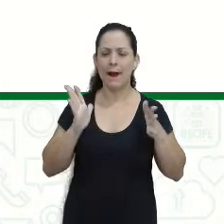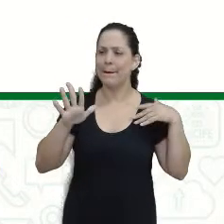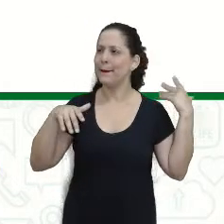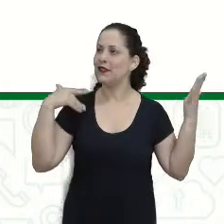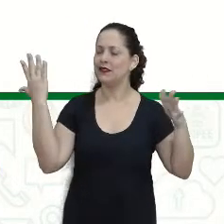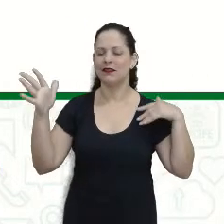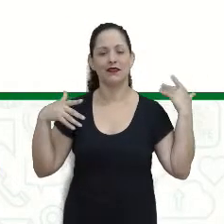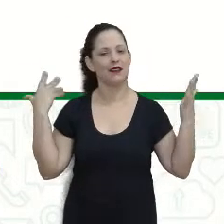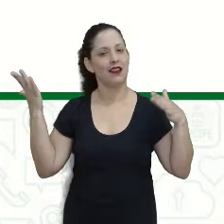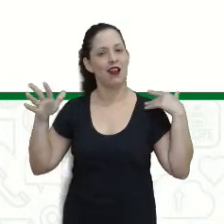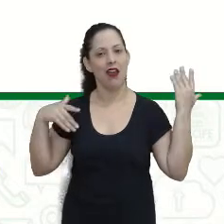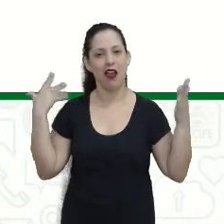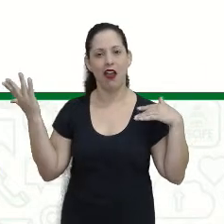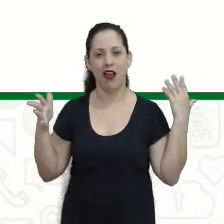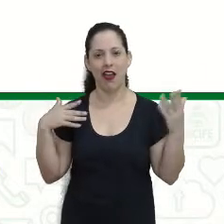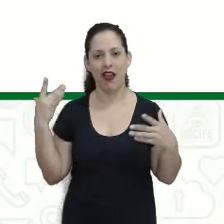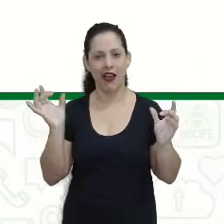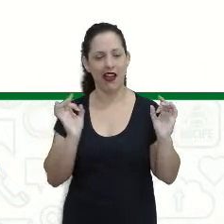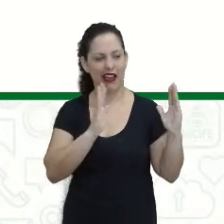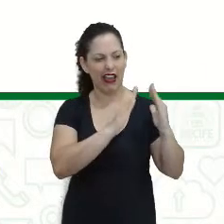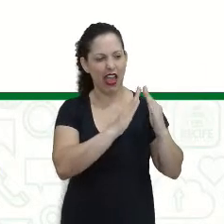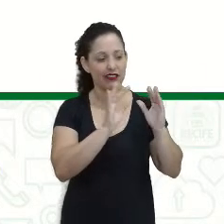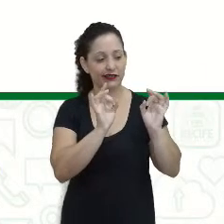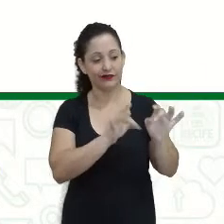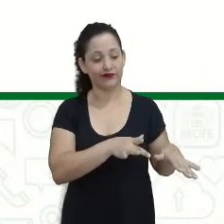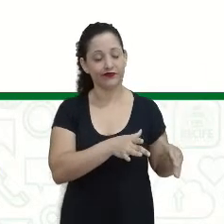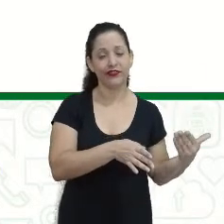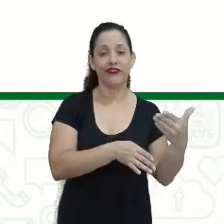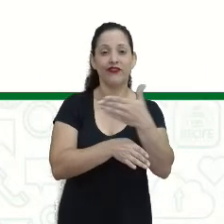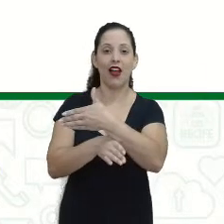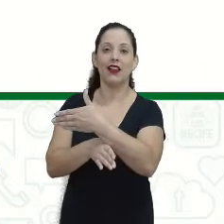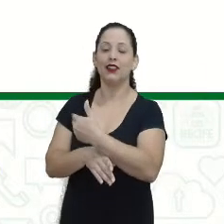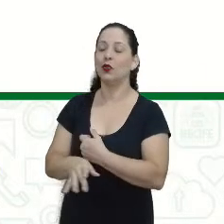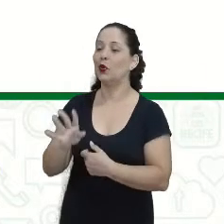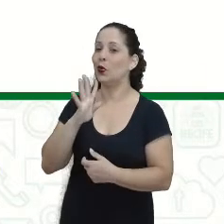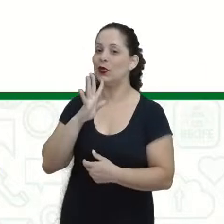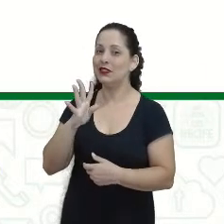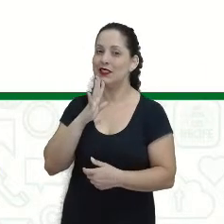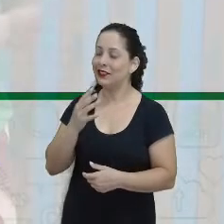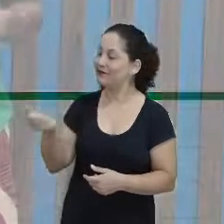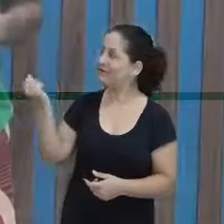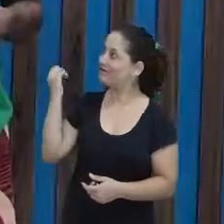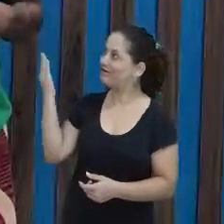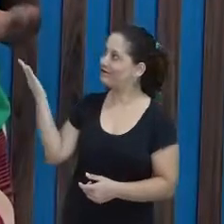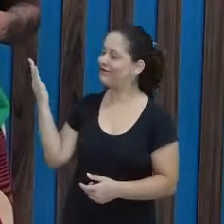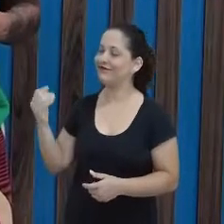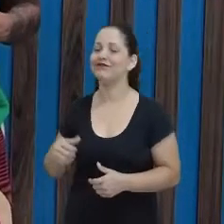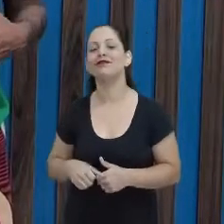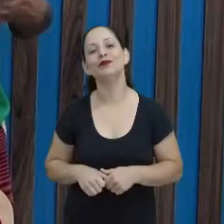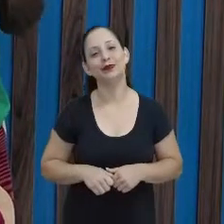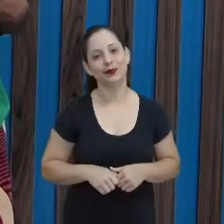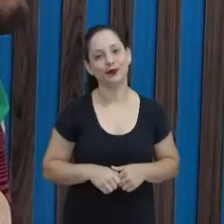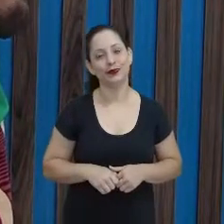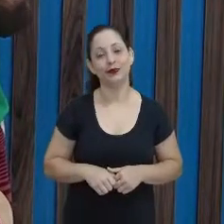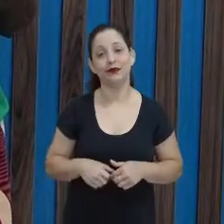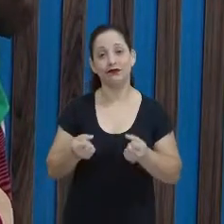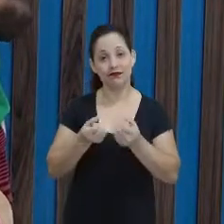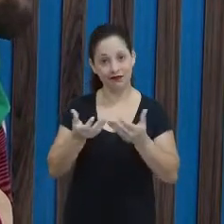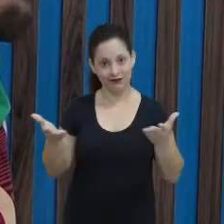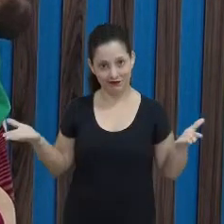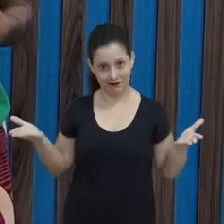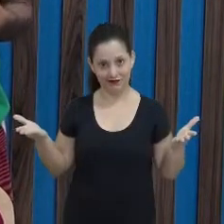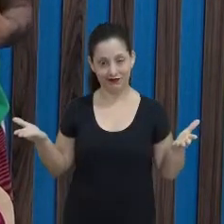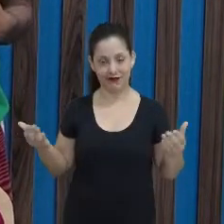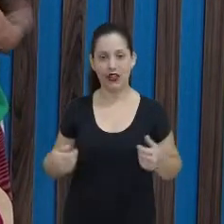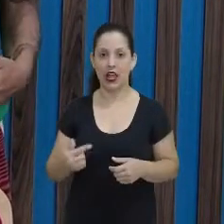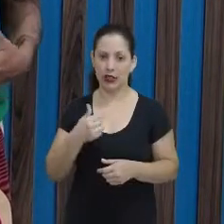de casa, sai desse sofá, pega um ônibus, vai conhecer um local como esse. Como eu disse para vocês, para mim também, que sou professora